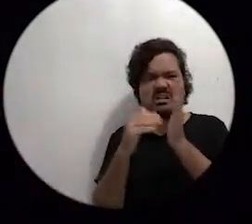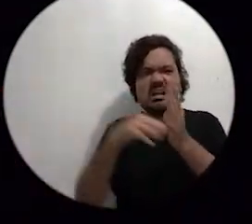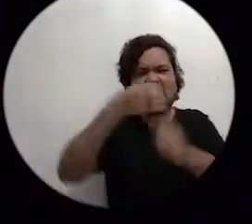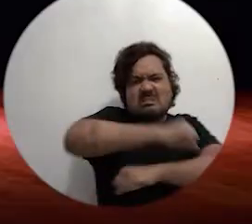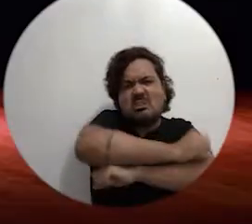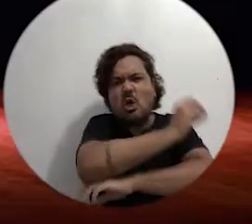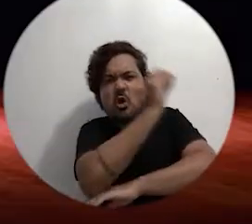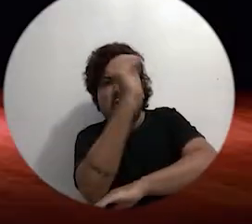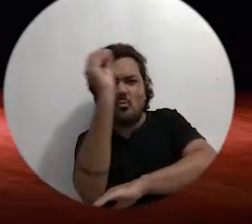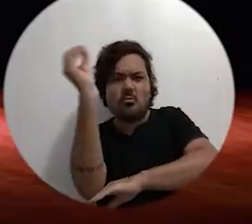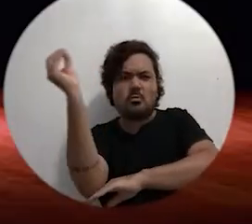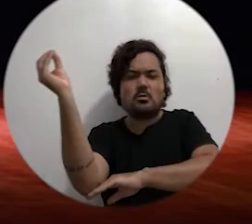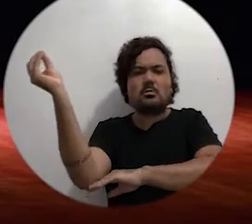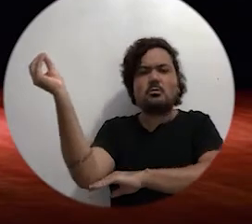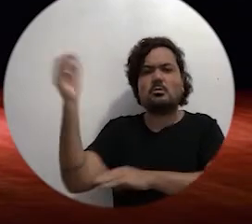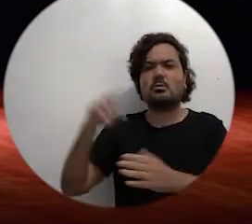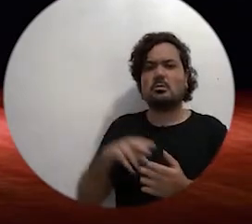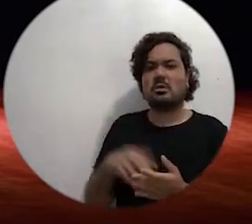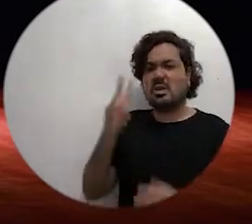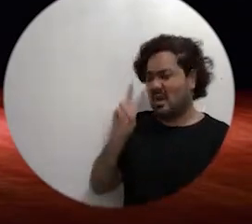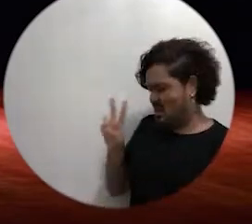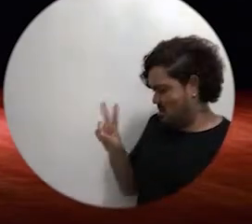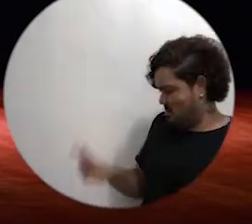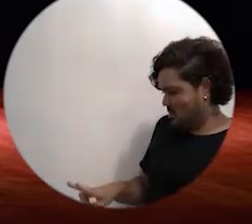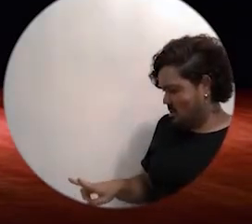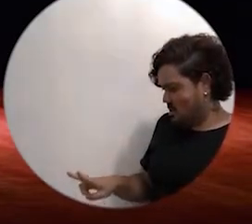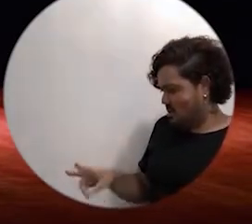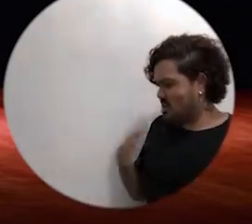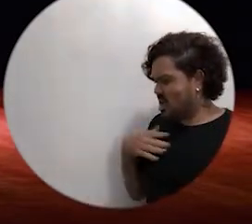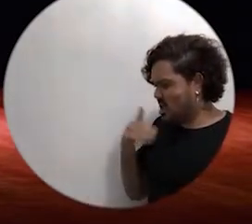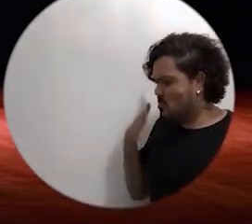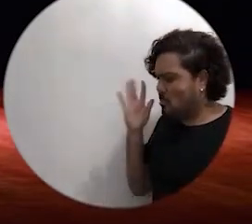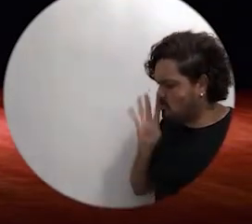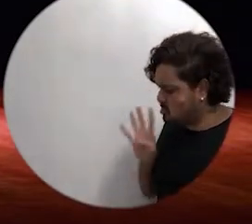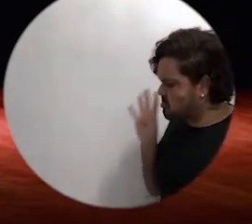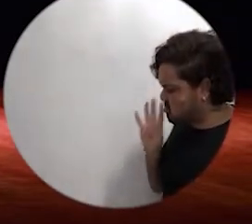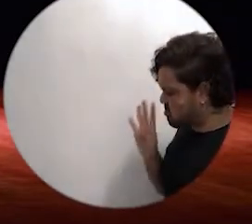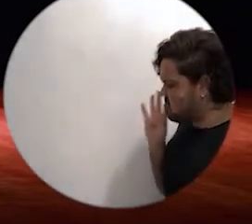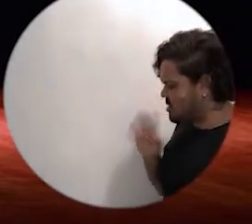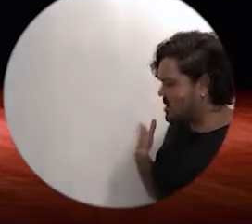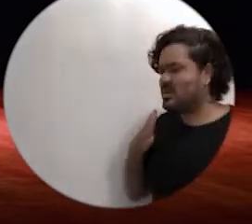Quebro tudo. E ele lá bobando, né? Pra mim, pra... Aí ele falou, que é isso, e eu, ó.